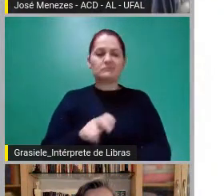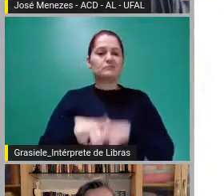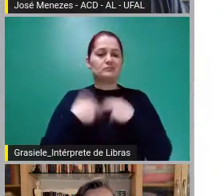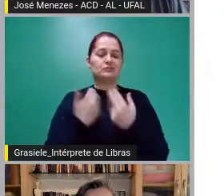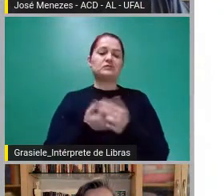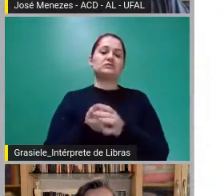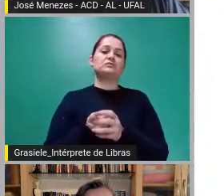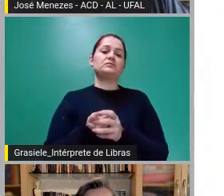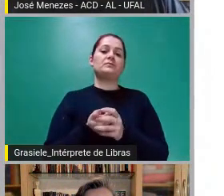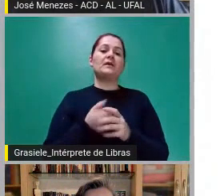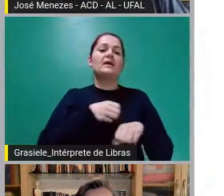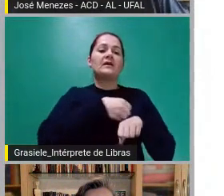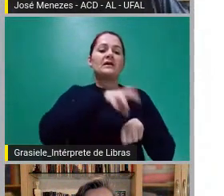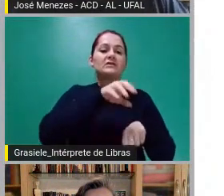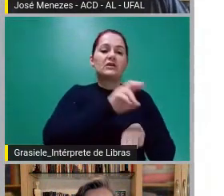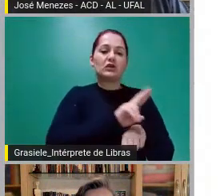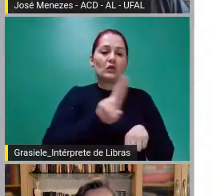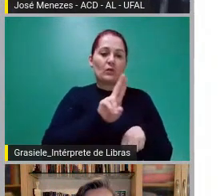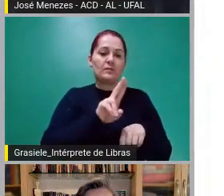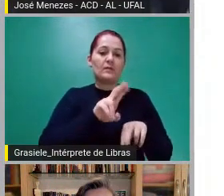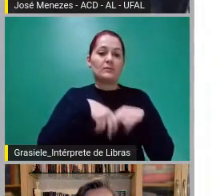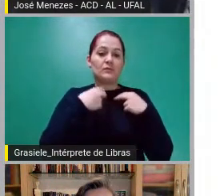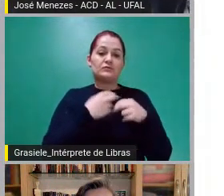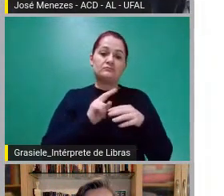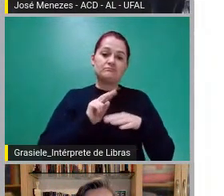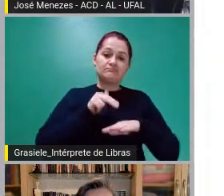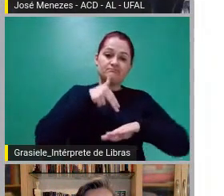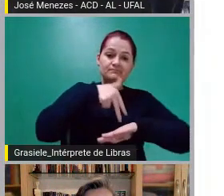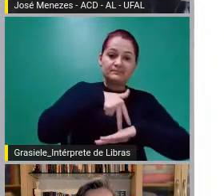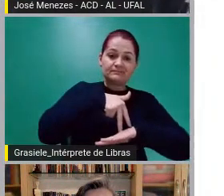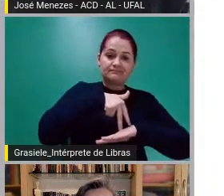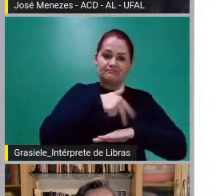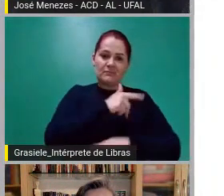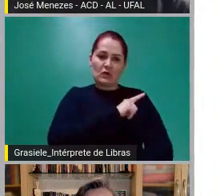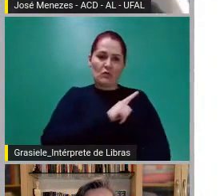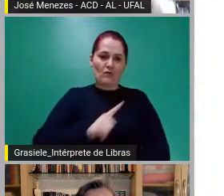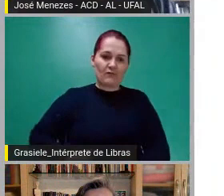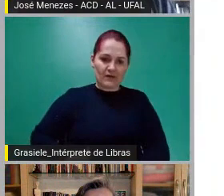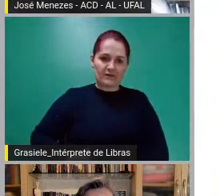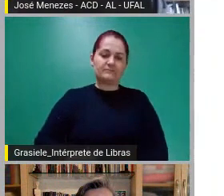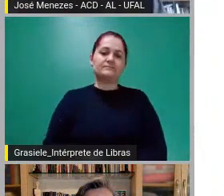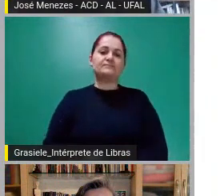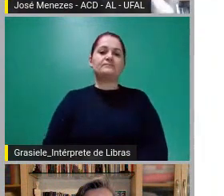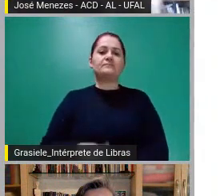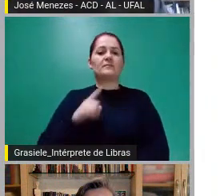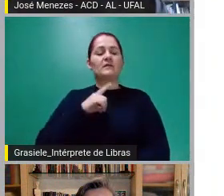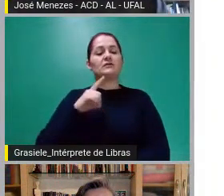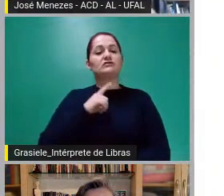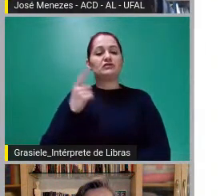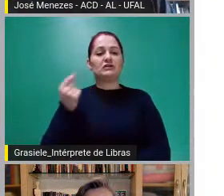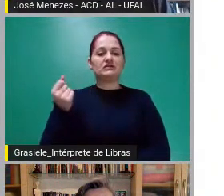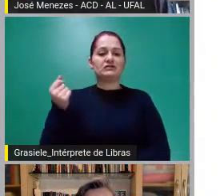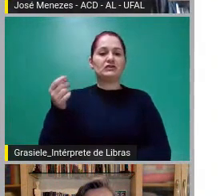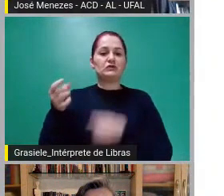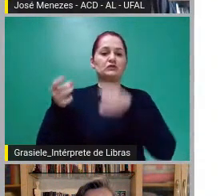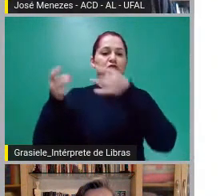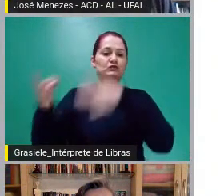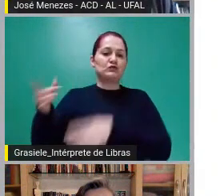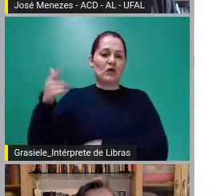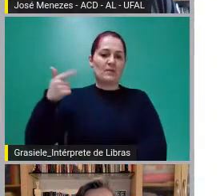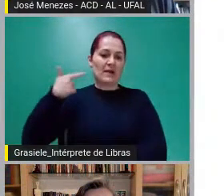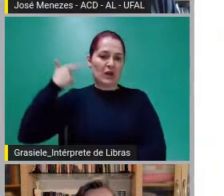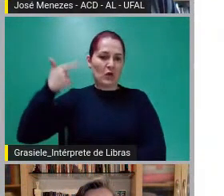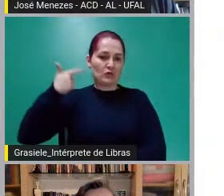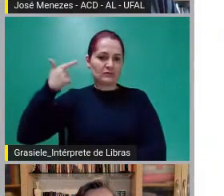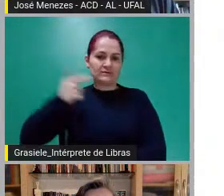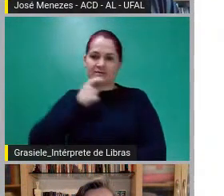emprestado, não só porque existia um excesso de dinheiro lá em Londres, mas porque existiam